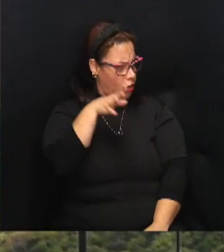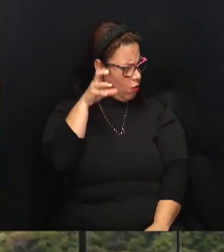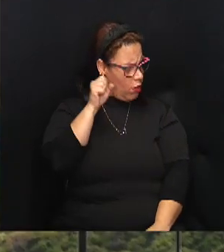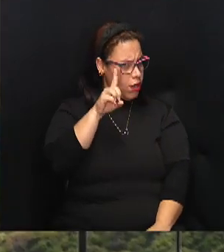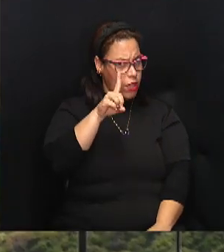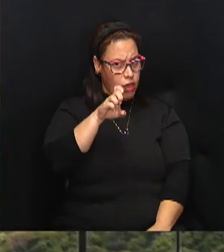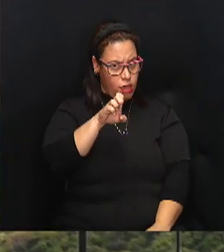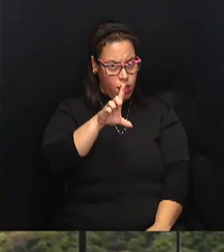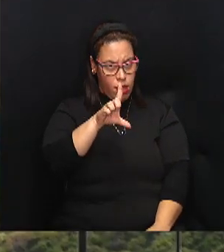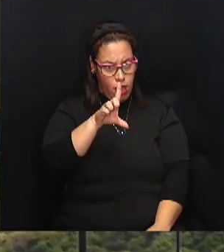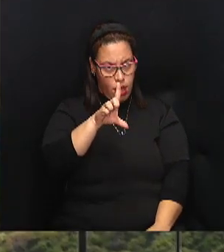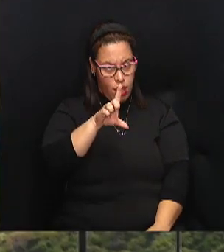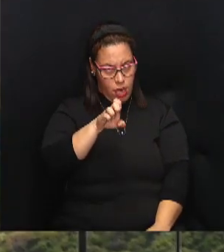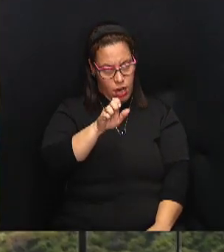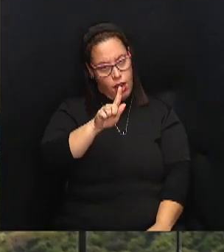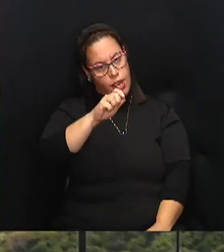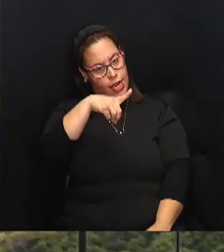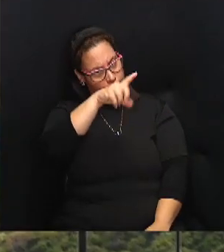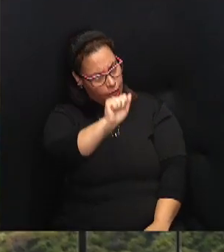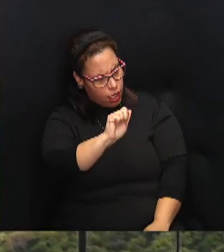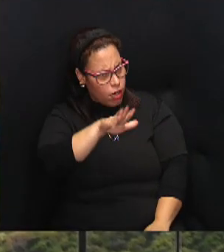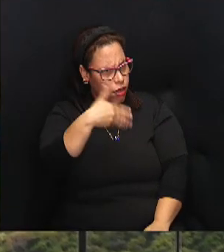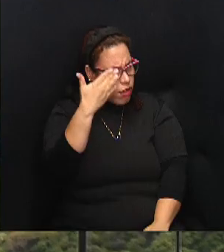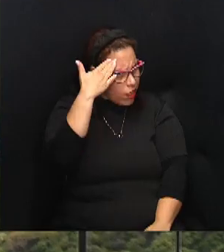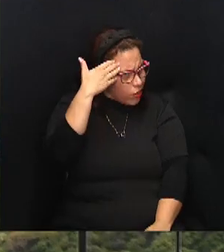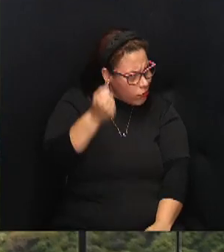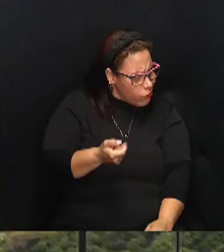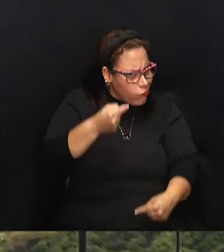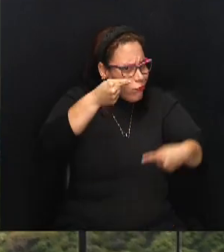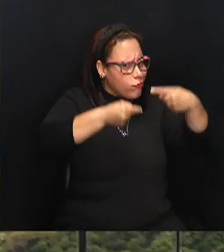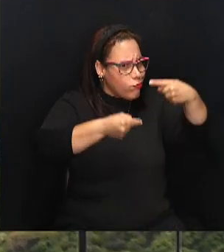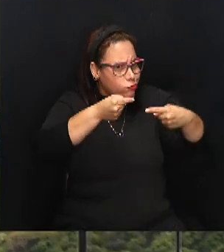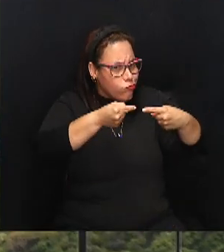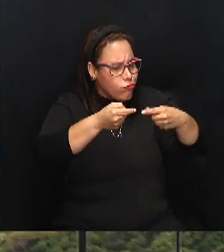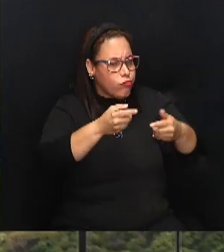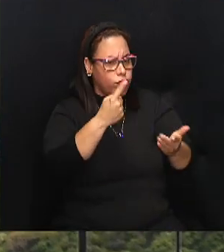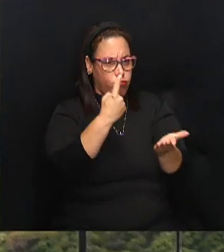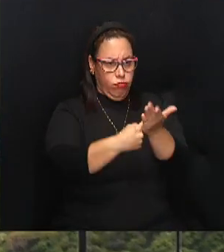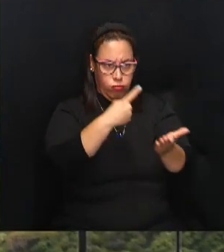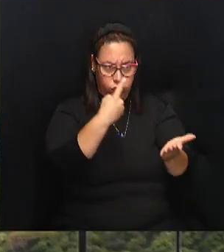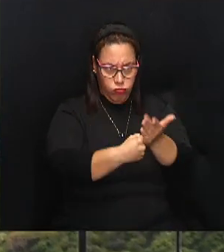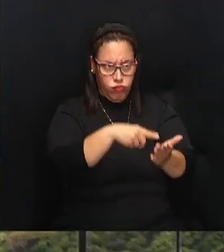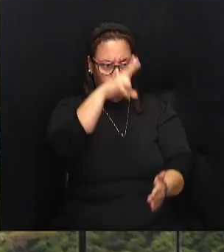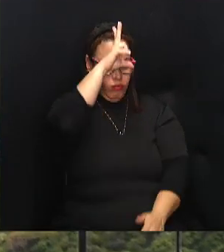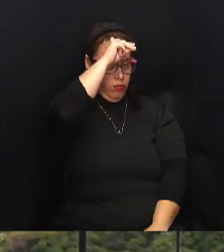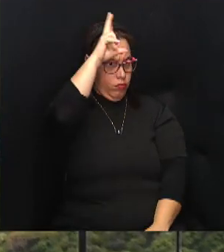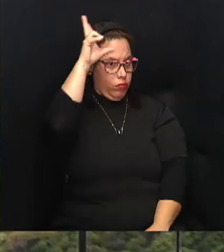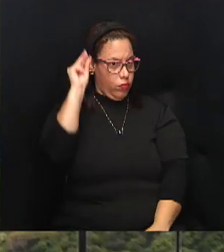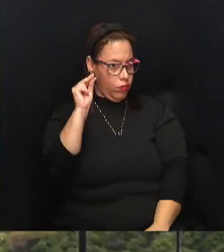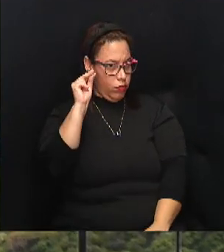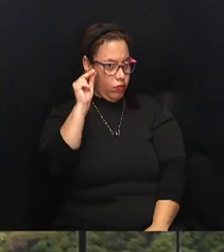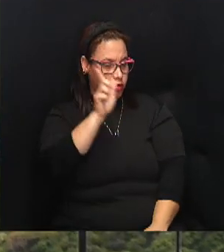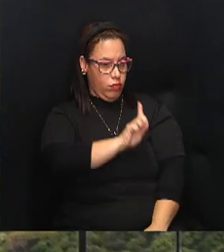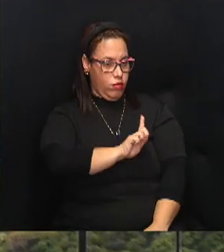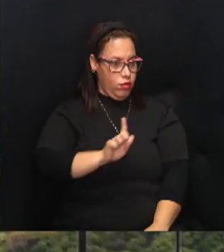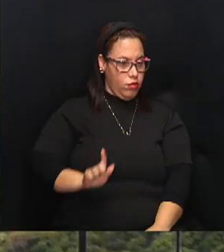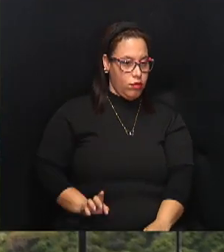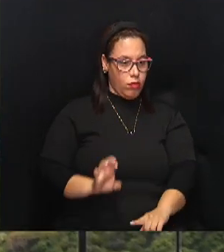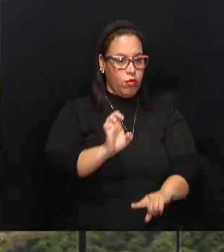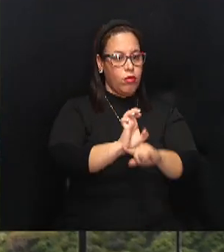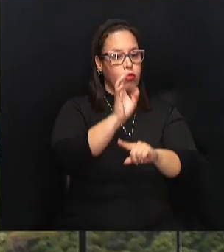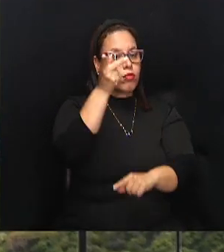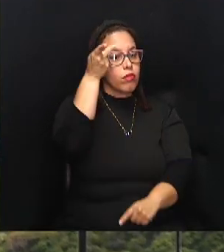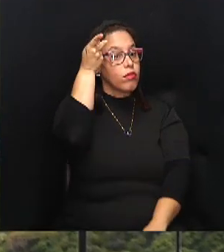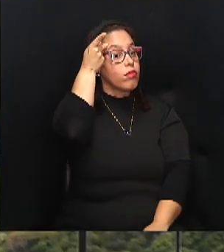falar? Sabe o que é? Bom, está se discutindo um acordo entre a Prefeitura e o governo do estado de São